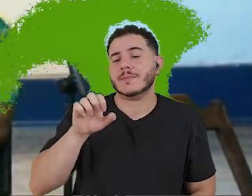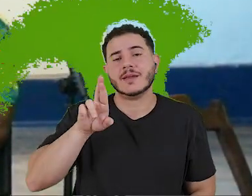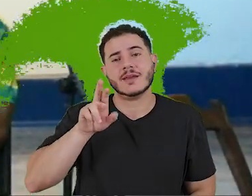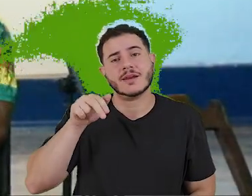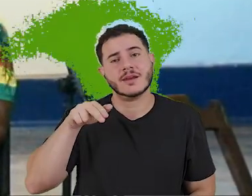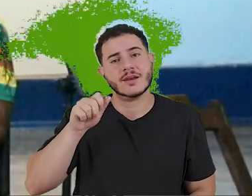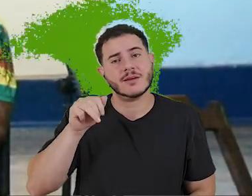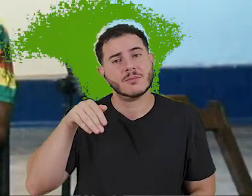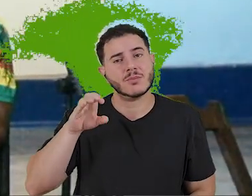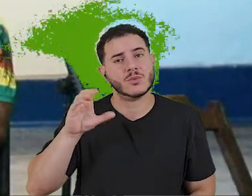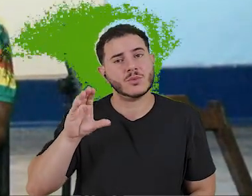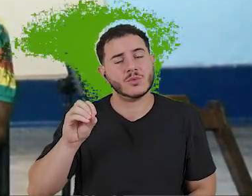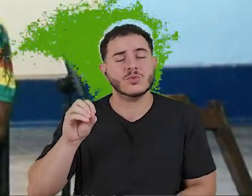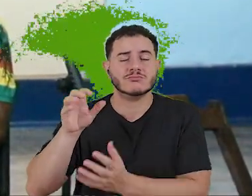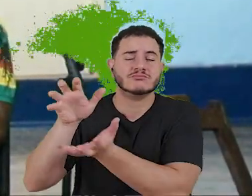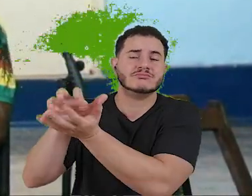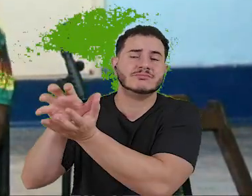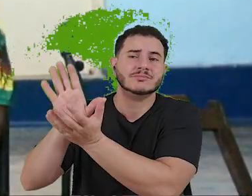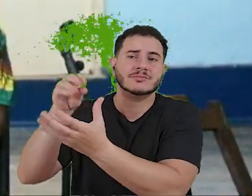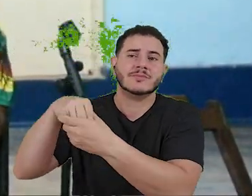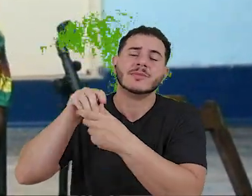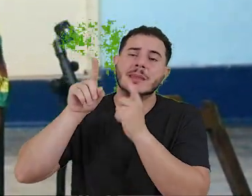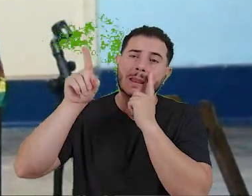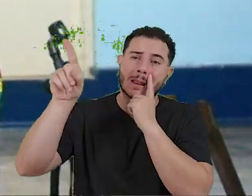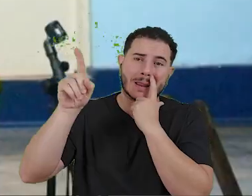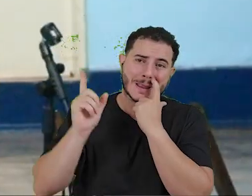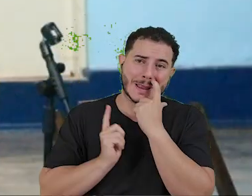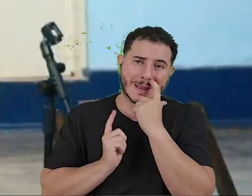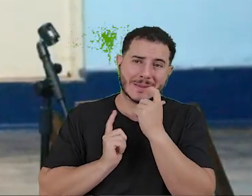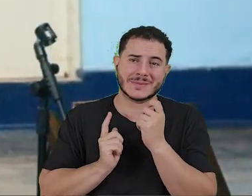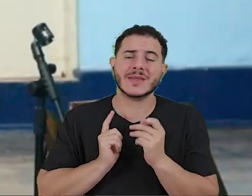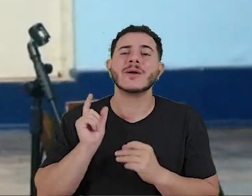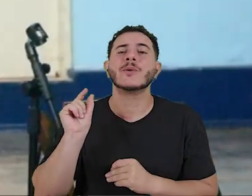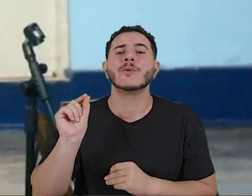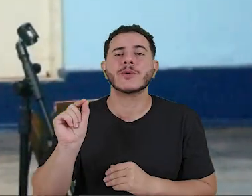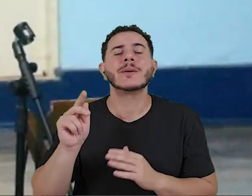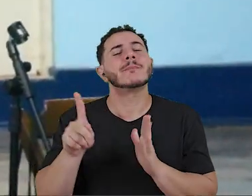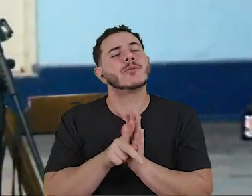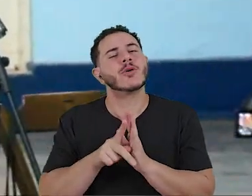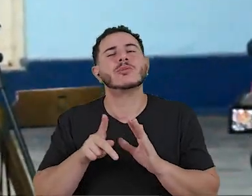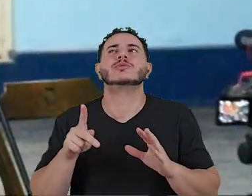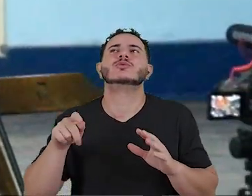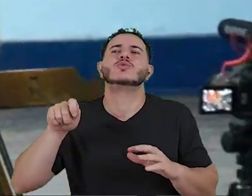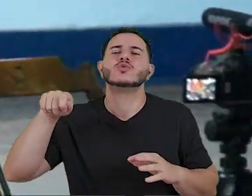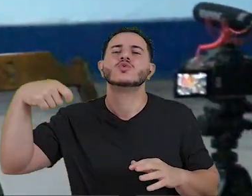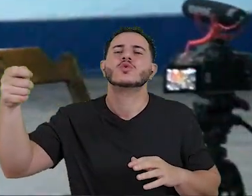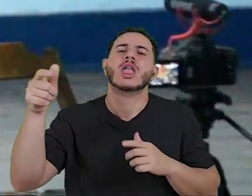maracatu. Um dos maiores fogueiros, o frevo, que é a terra, e o maracatu.